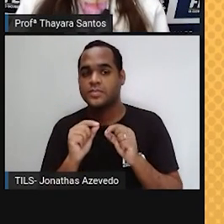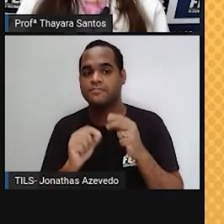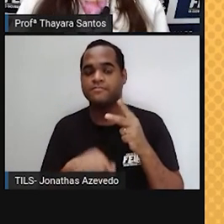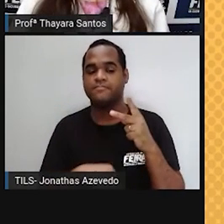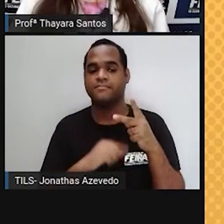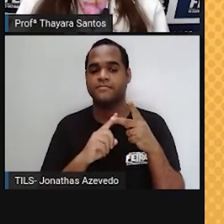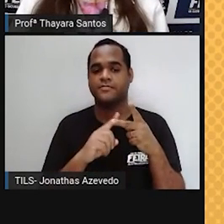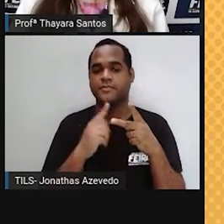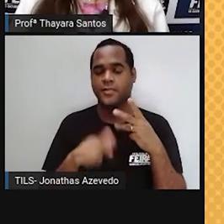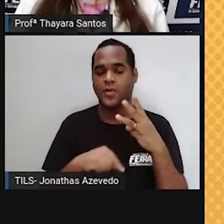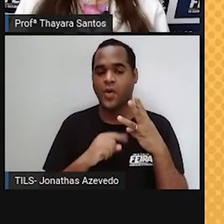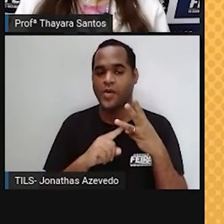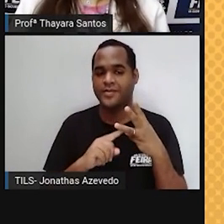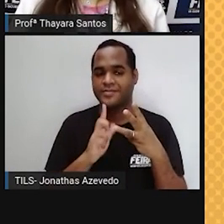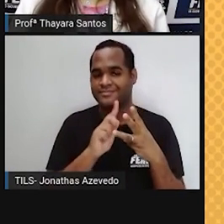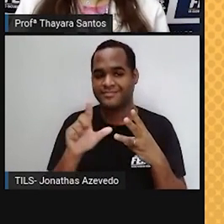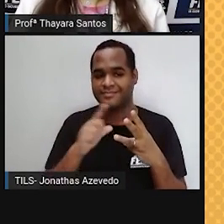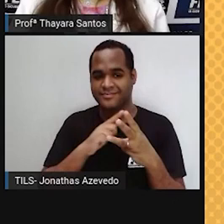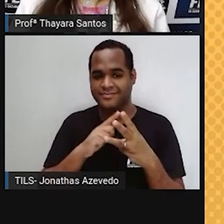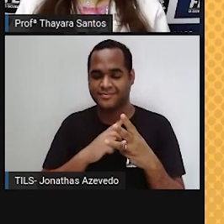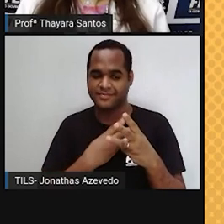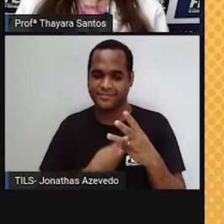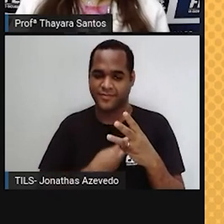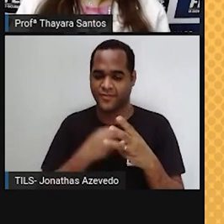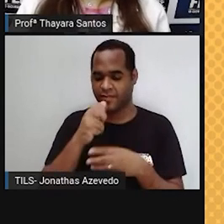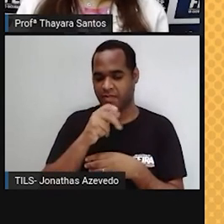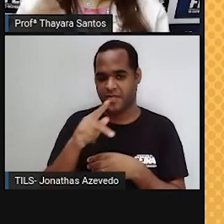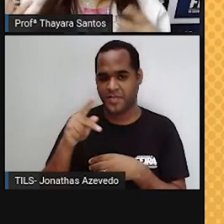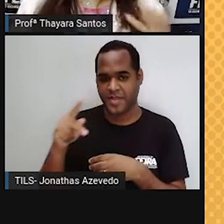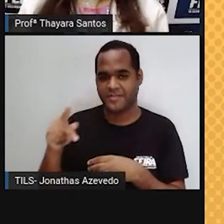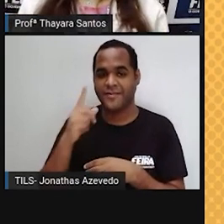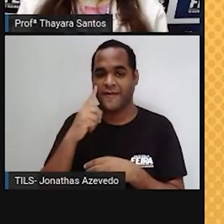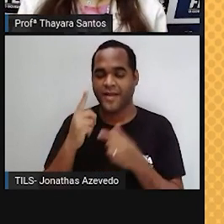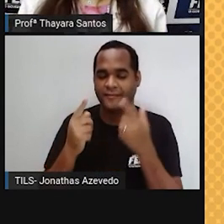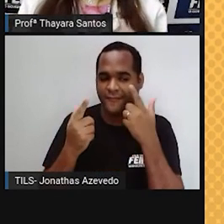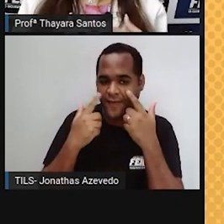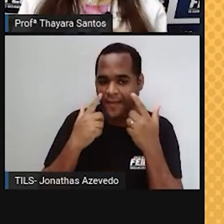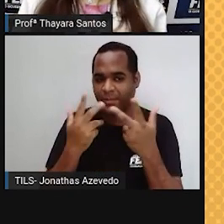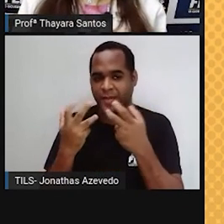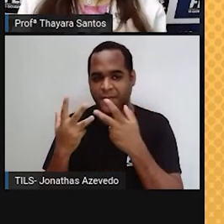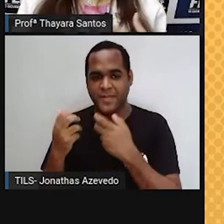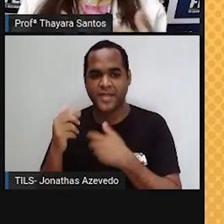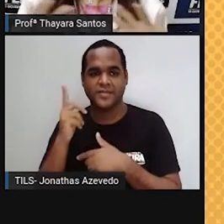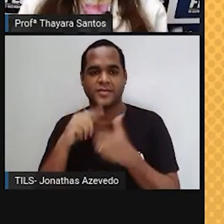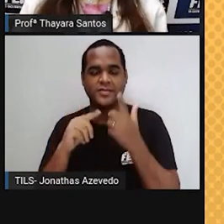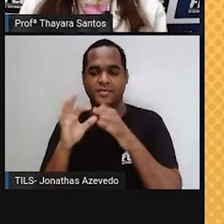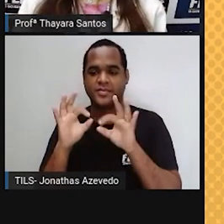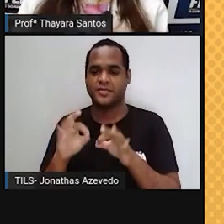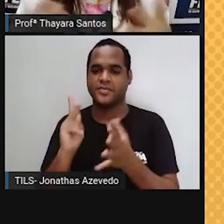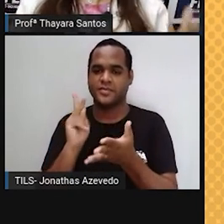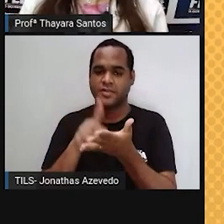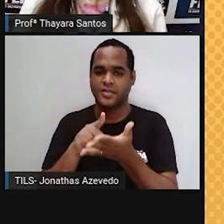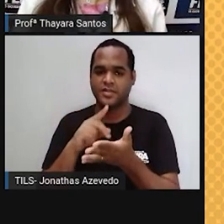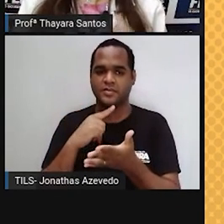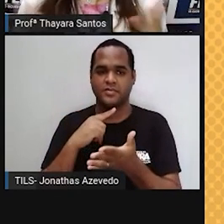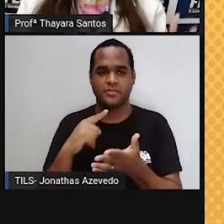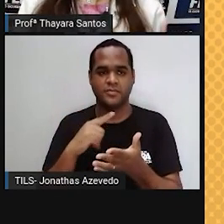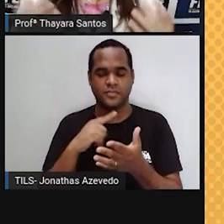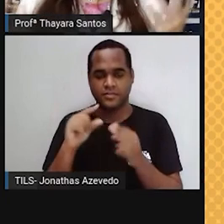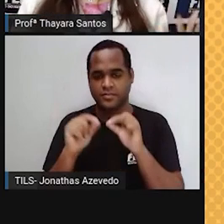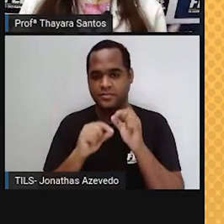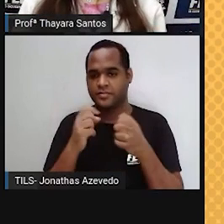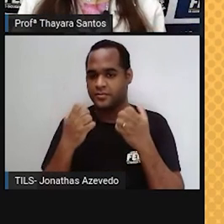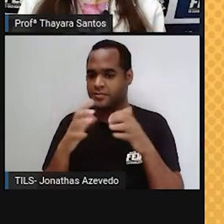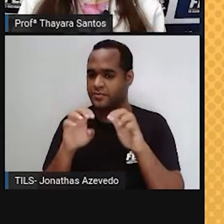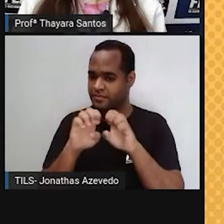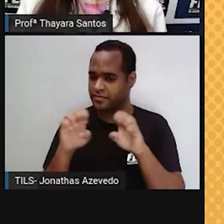que é o Object View também, que é um aplicativo muito bom para a gente conseguir ver em realidade aumentada, ver essas estruturas ali